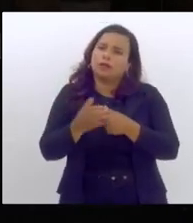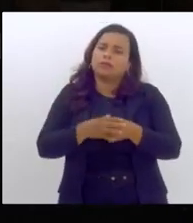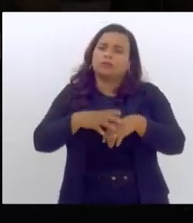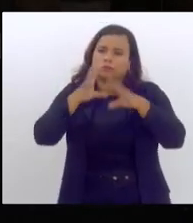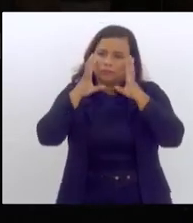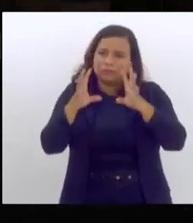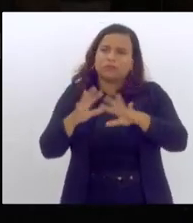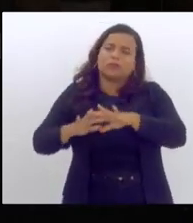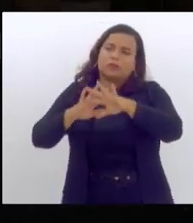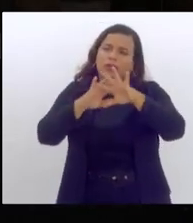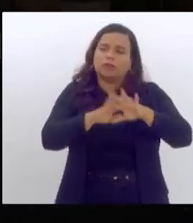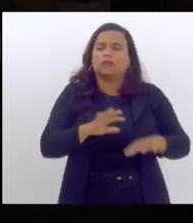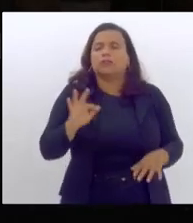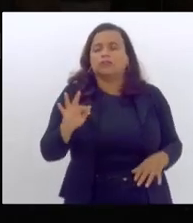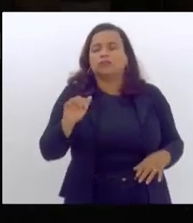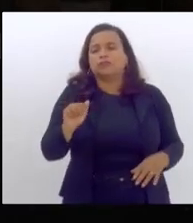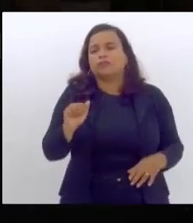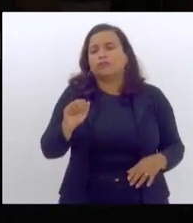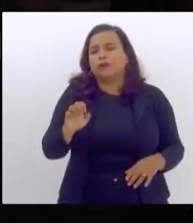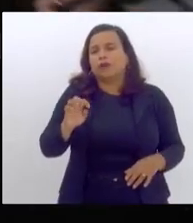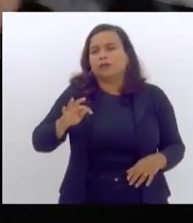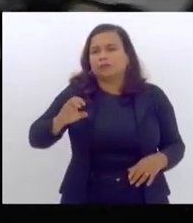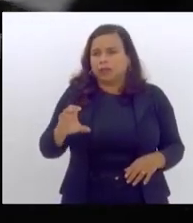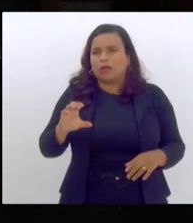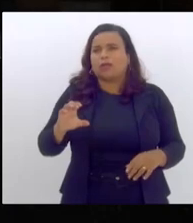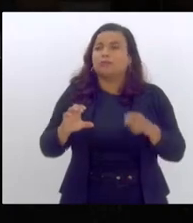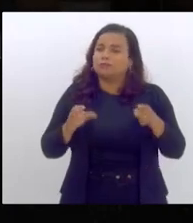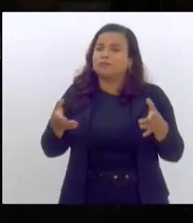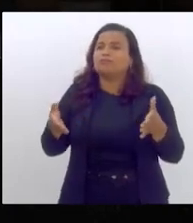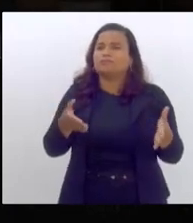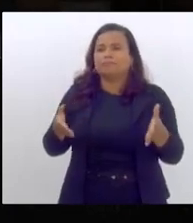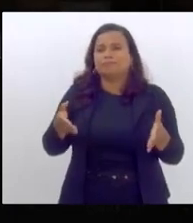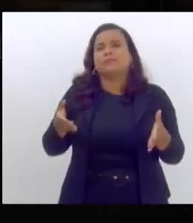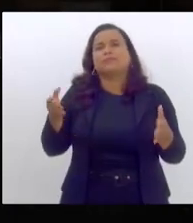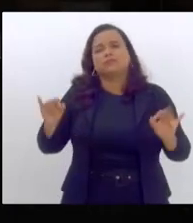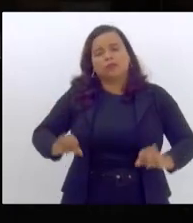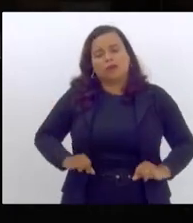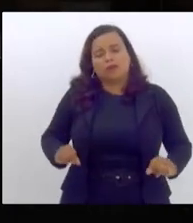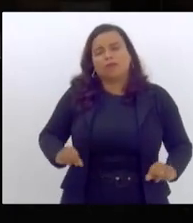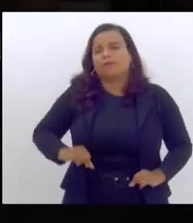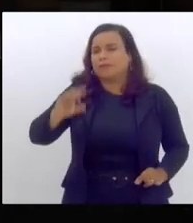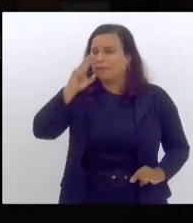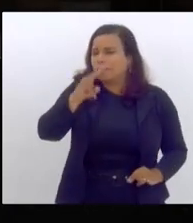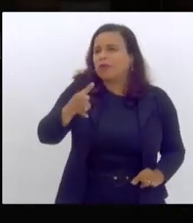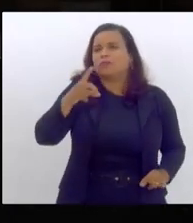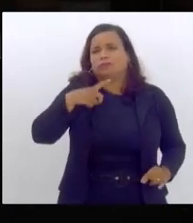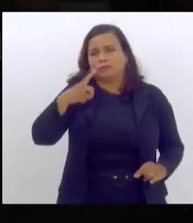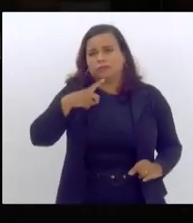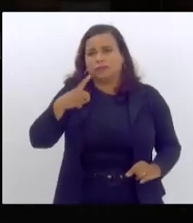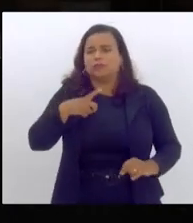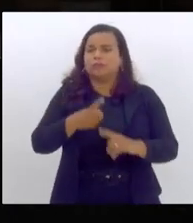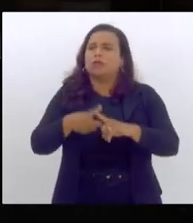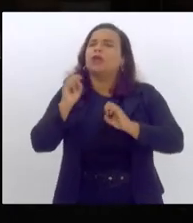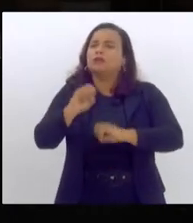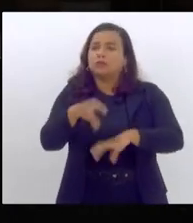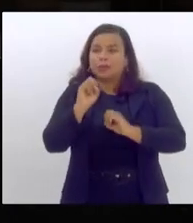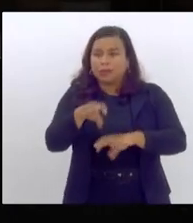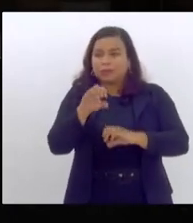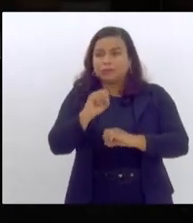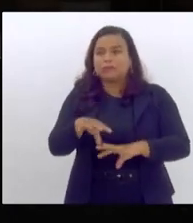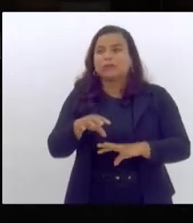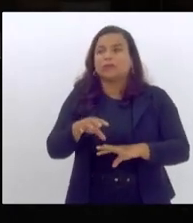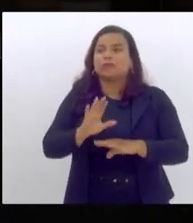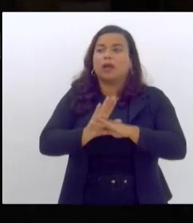da rede FAETEC, uma rede que foi muito maltratada, já considerando a educação como um motor